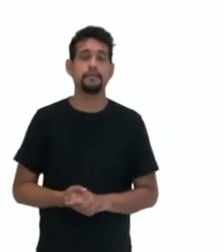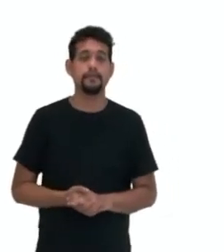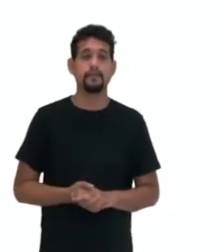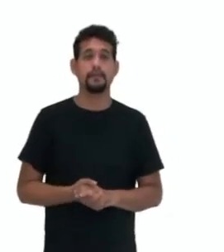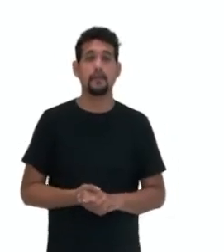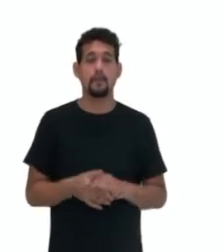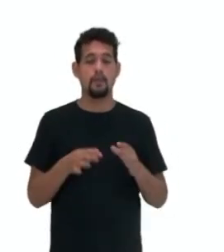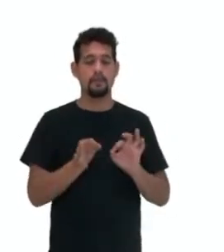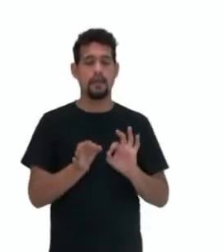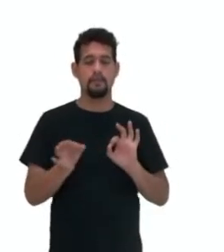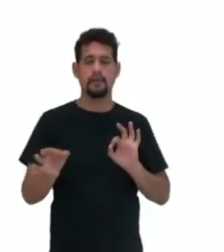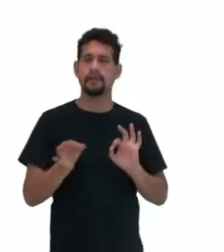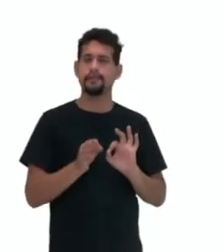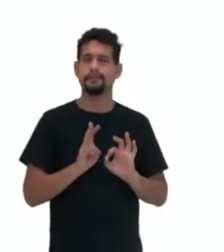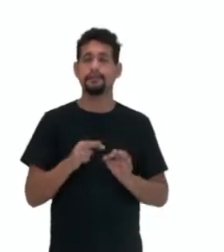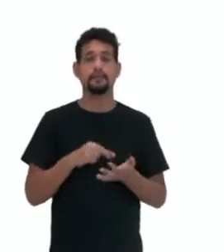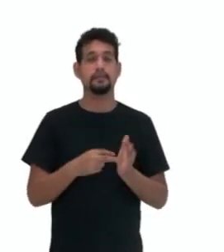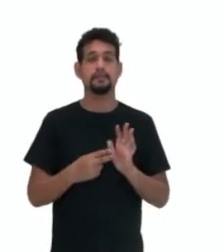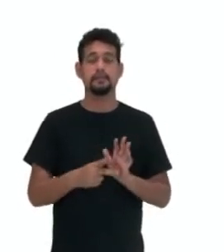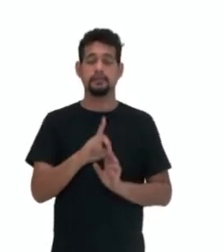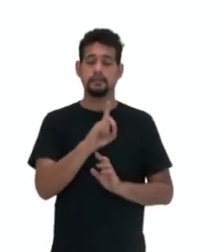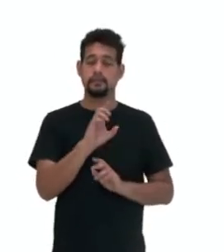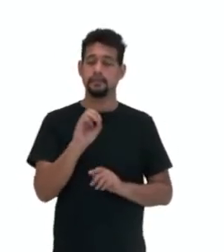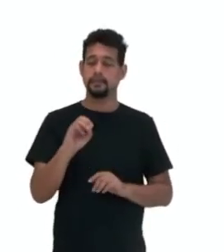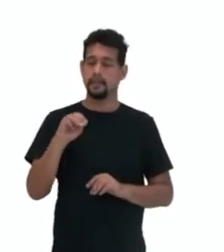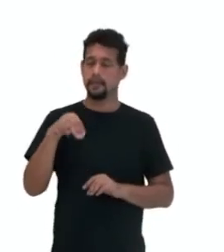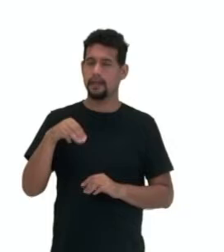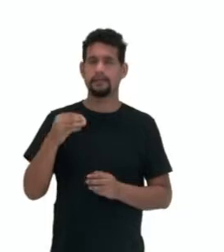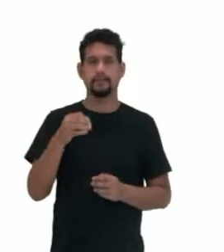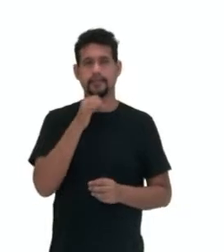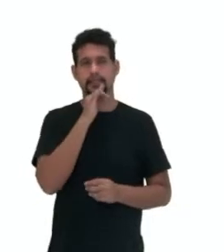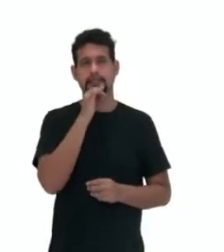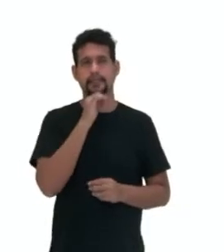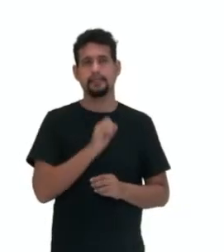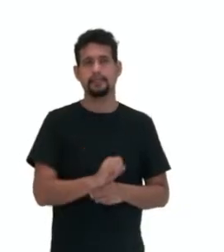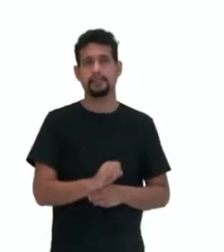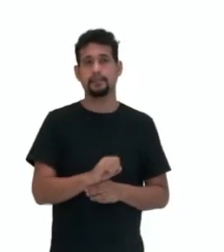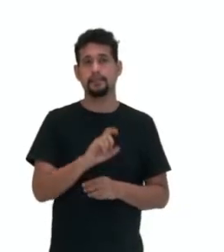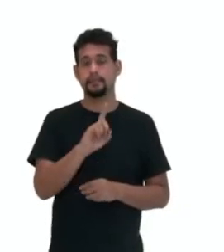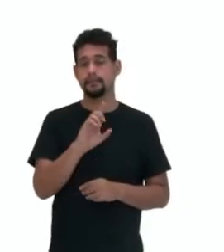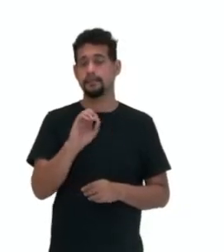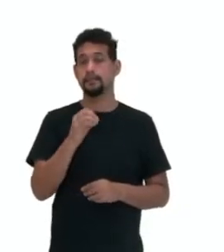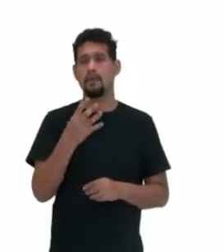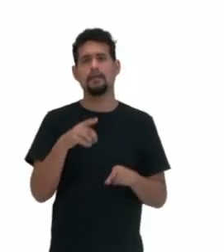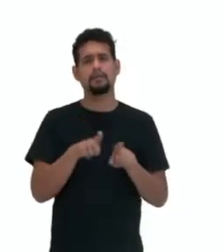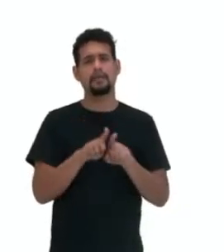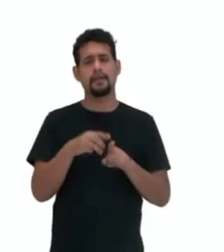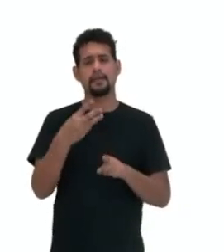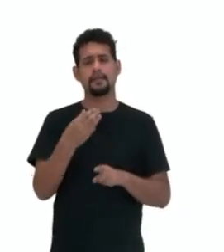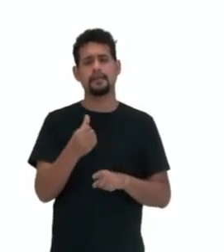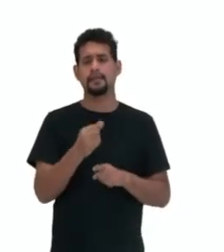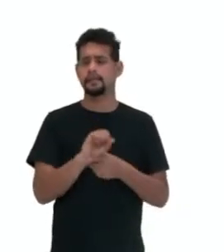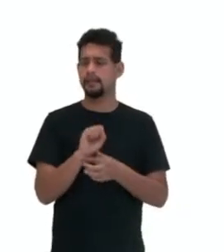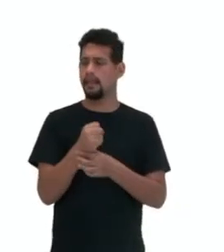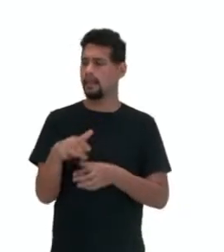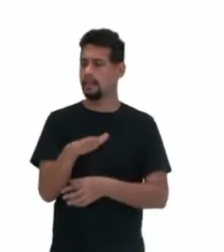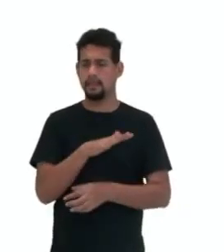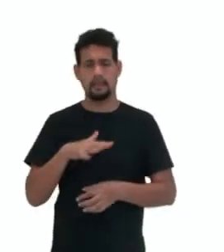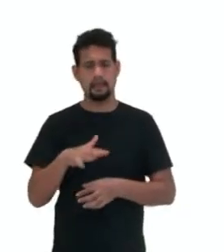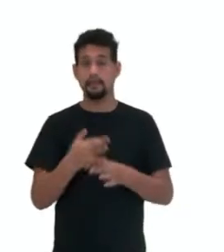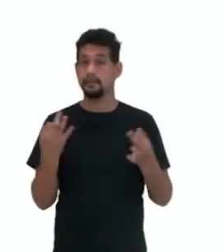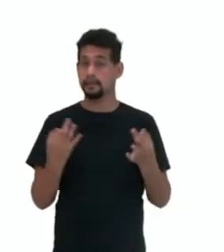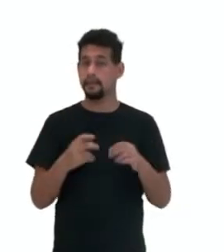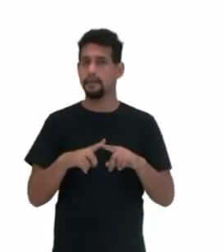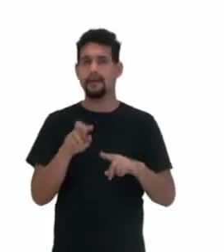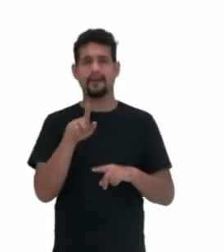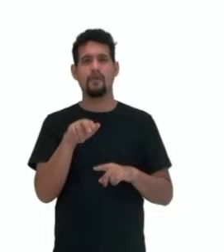tamanho máximo que pode ser considerado é de 100 metros quadrados, sendo 64 metros de área de combate e 36 de área de segurança. Então,